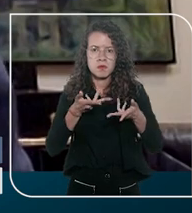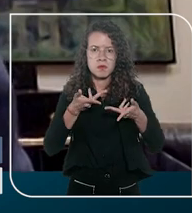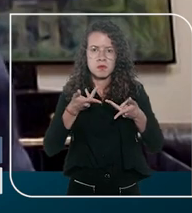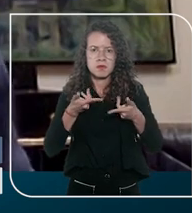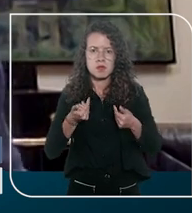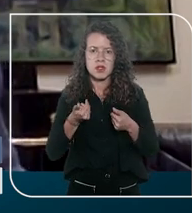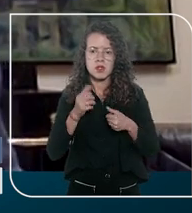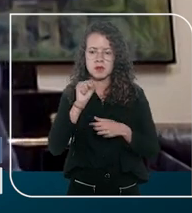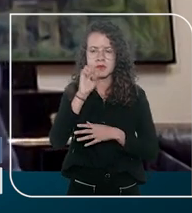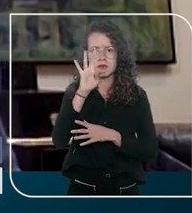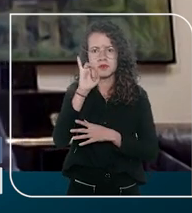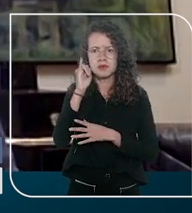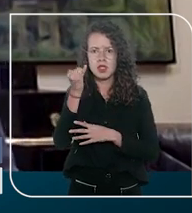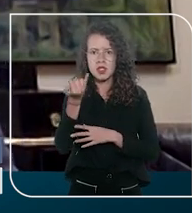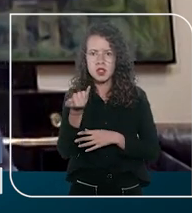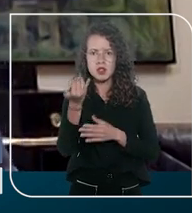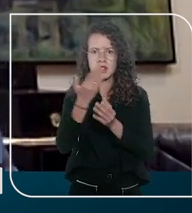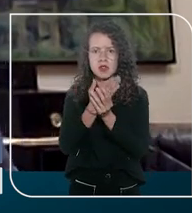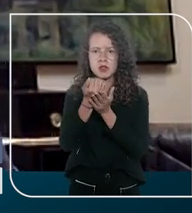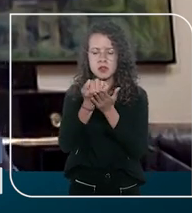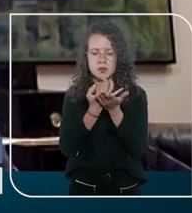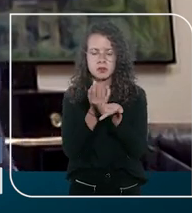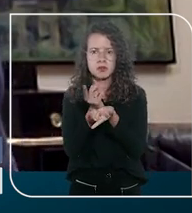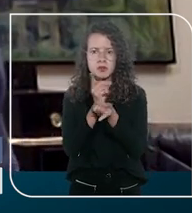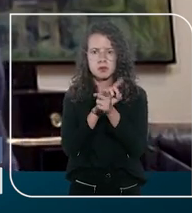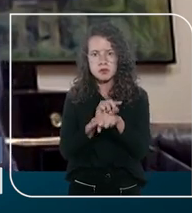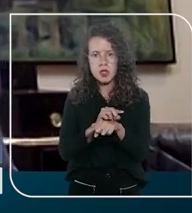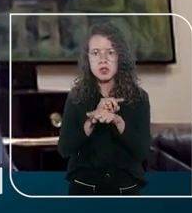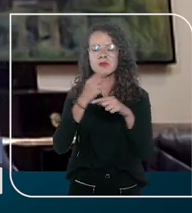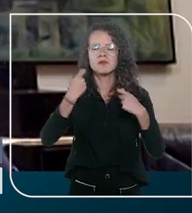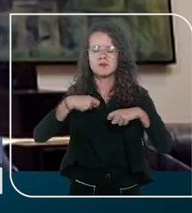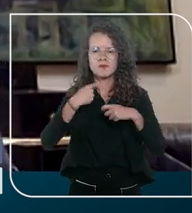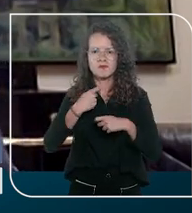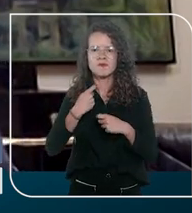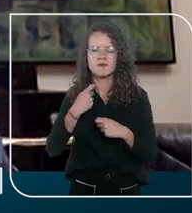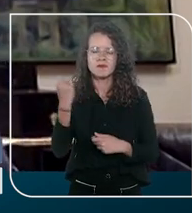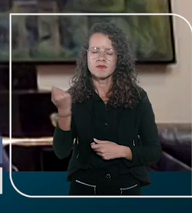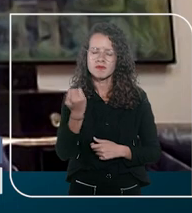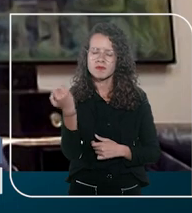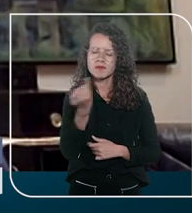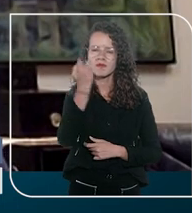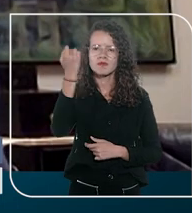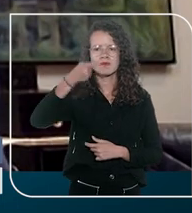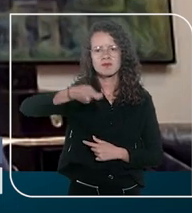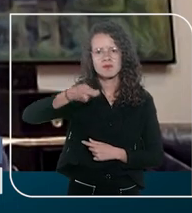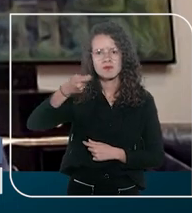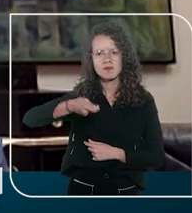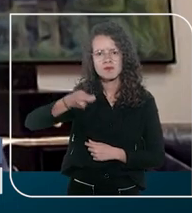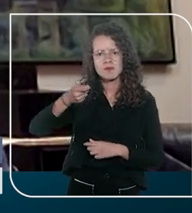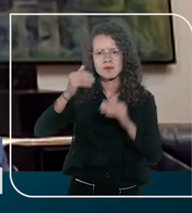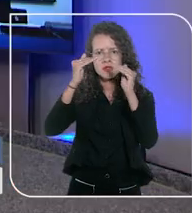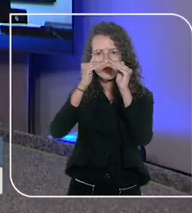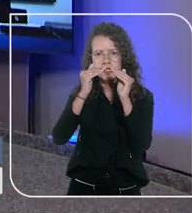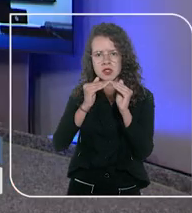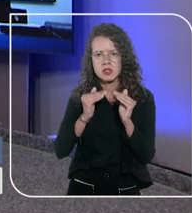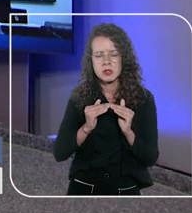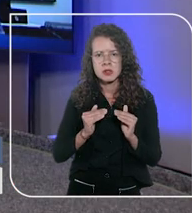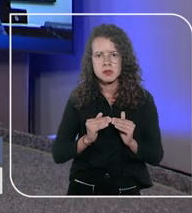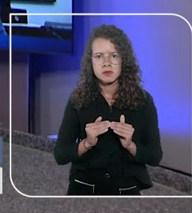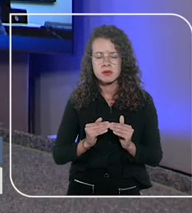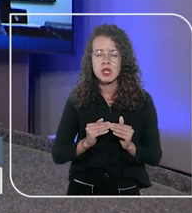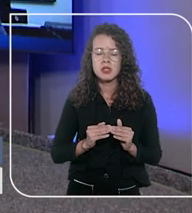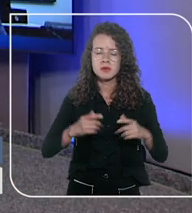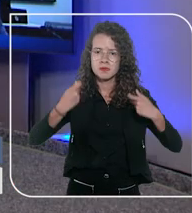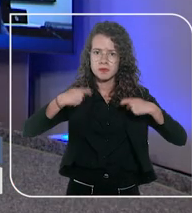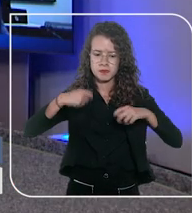caso, no embargo de divergência, a necessidade da uniformização, a necessidade que, naquele caso, tenha uma nova